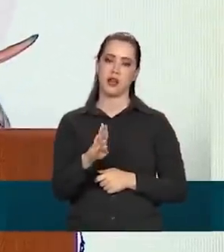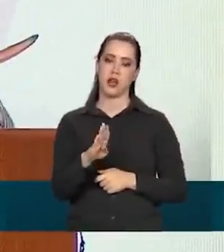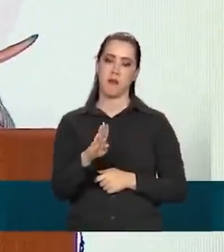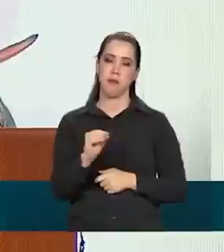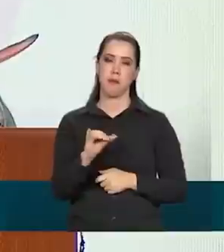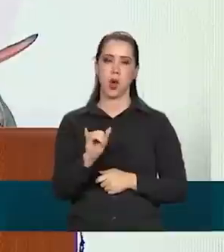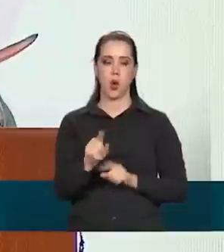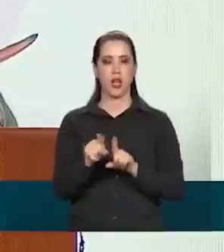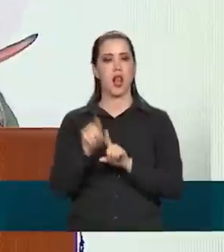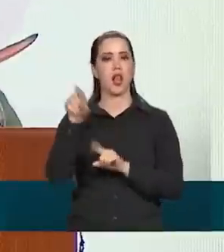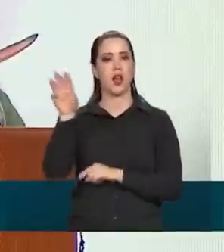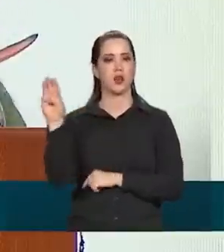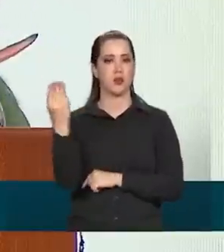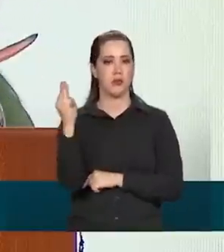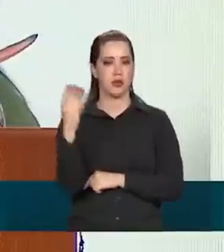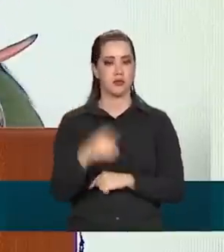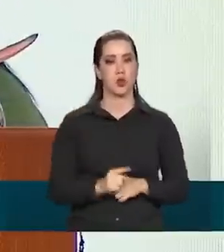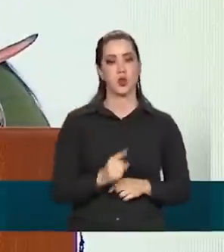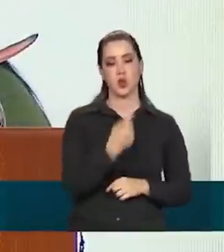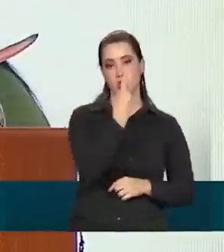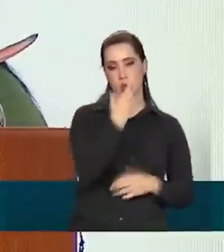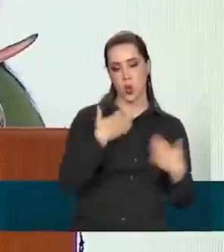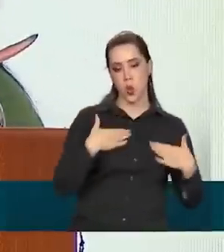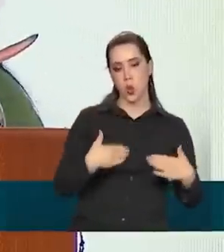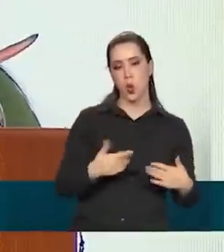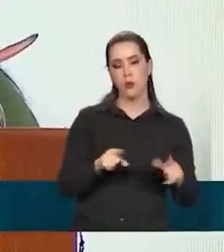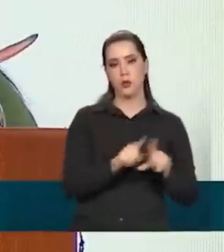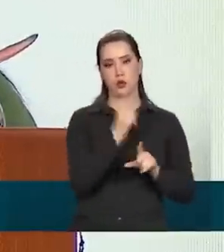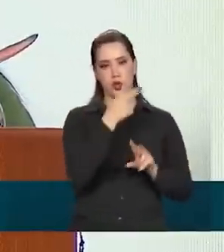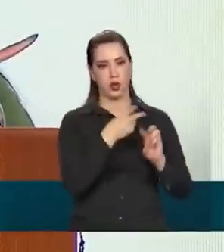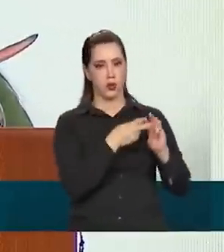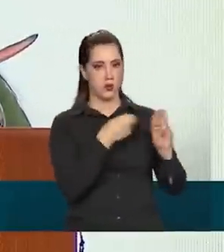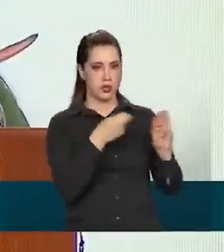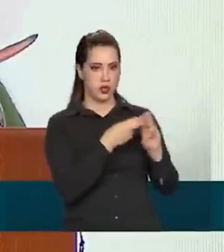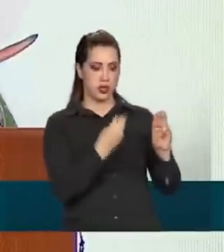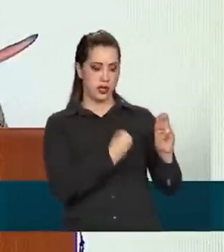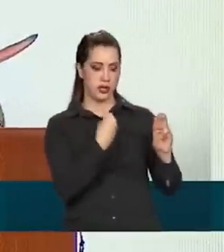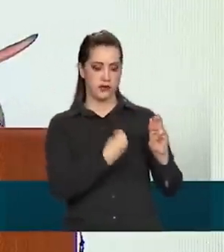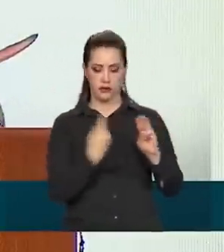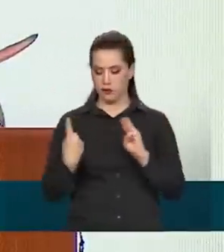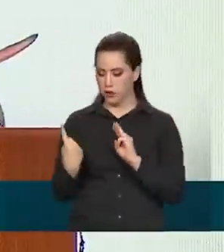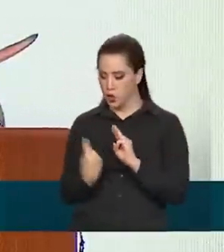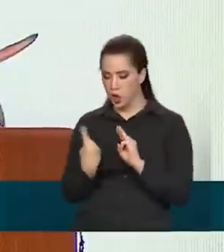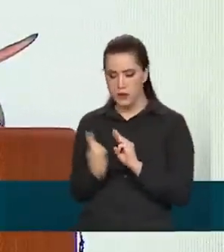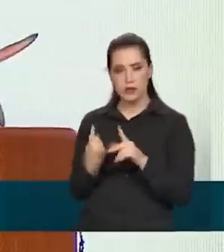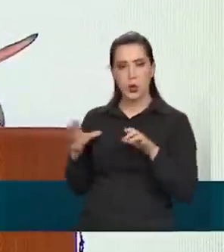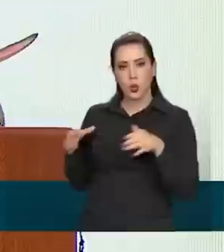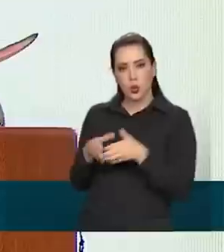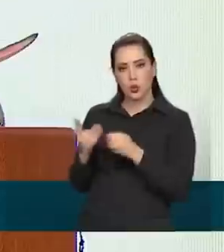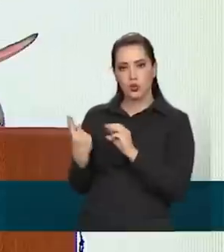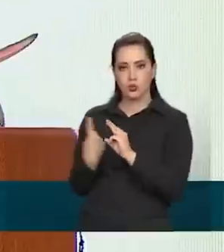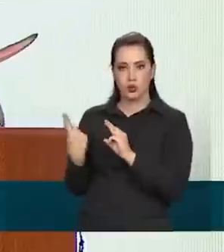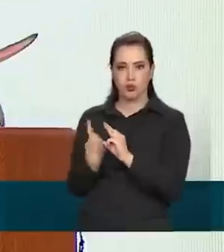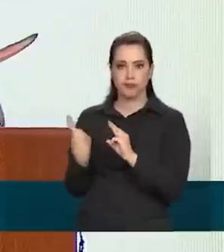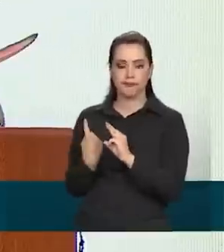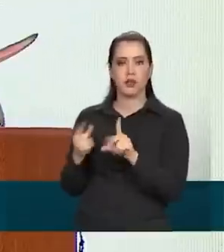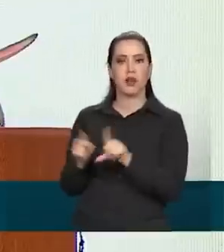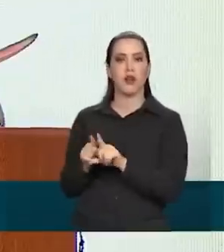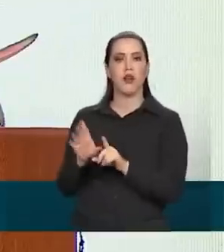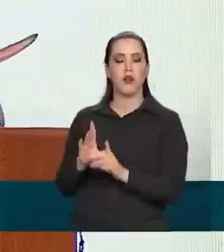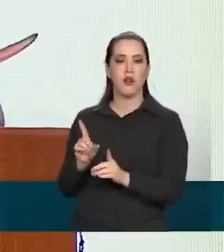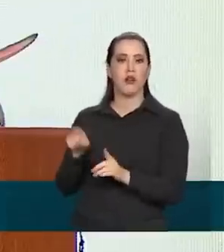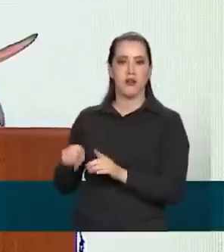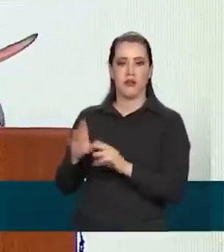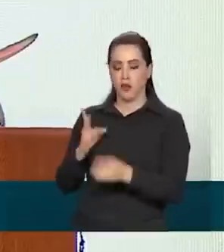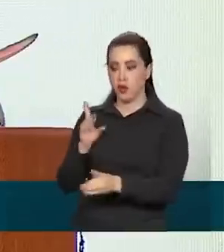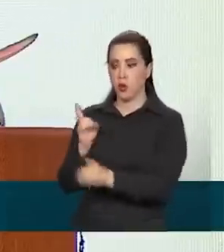de um indígena isolado foi encontrado. Foi encontrado que há dias, né, foi enterrado sem que pudessem ser